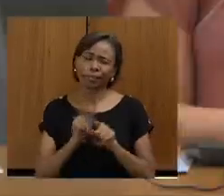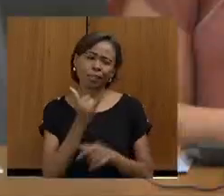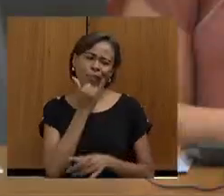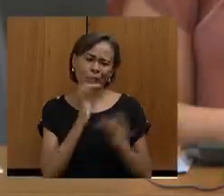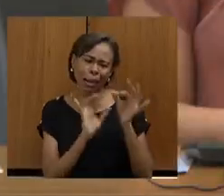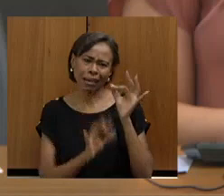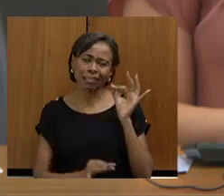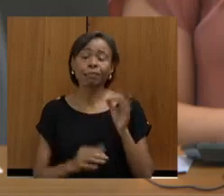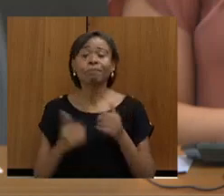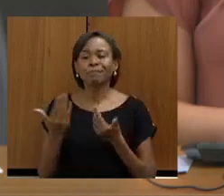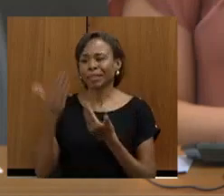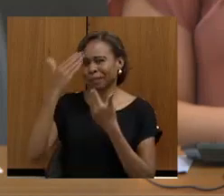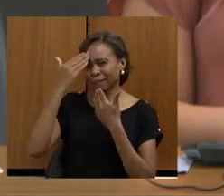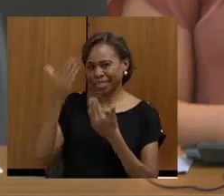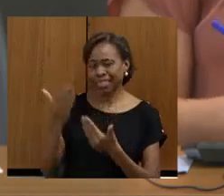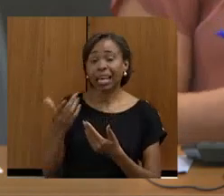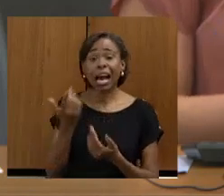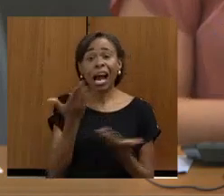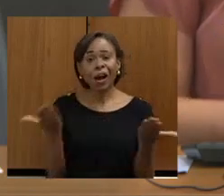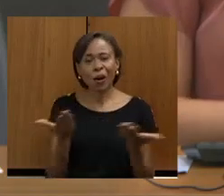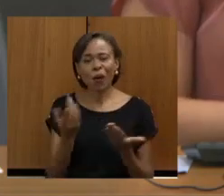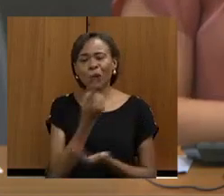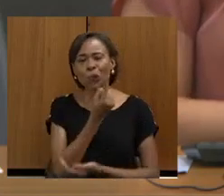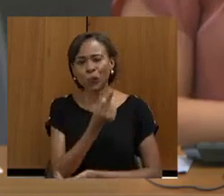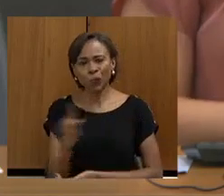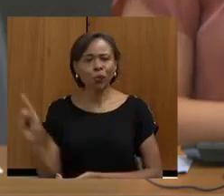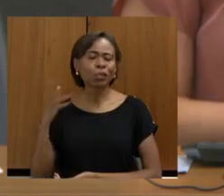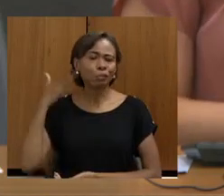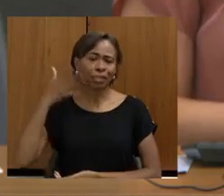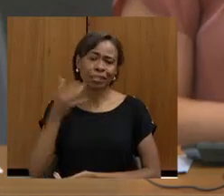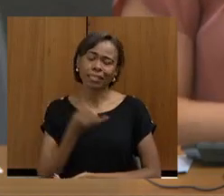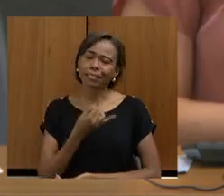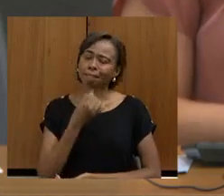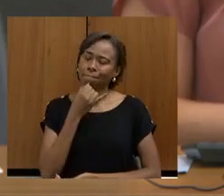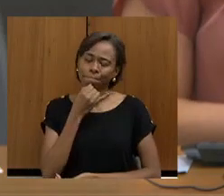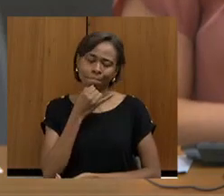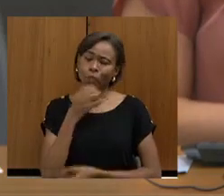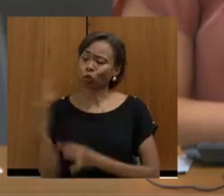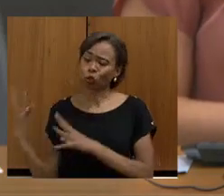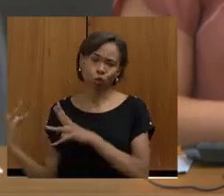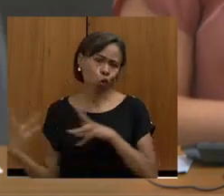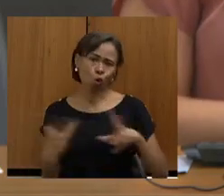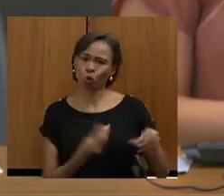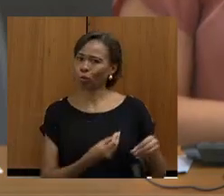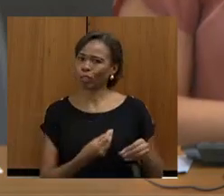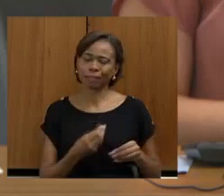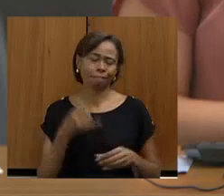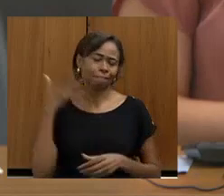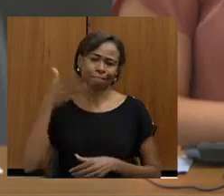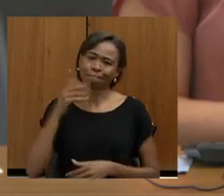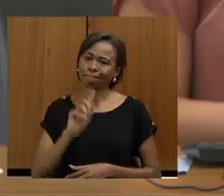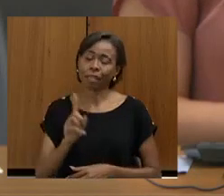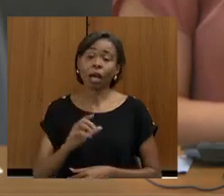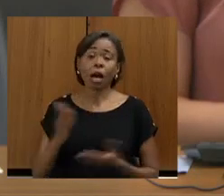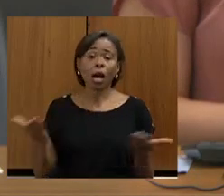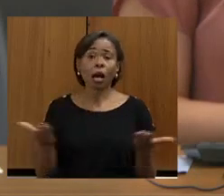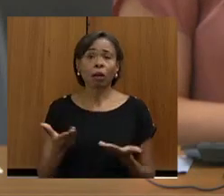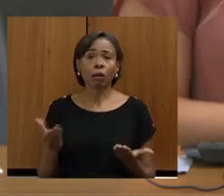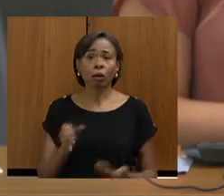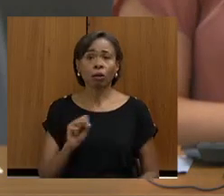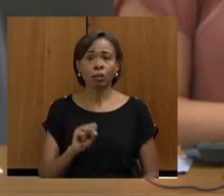Obrigado, Terezinha. Nós vamos para o último aqui. Infelizmente, não vamos conseguir ouvir todo mundo. A senhora Silene,